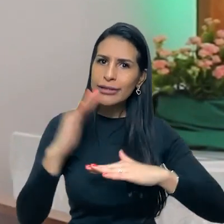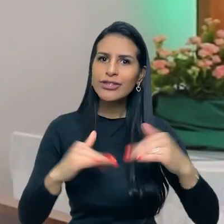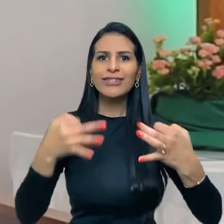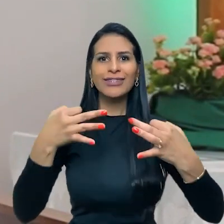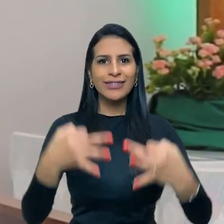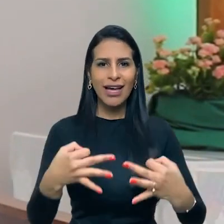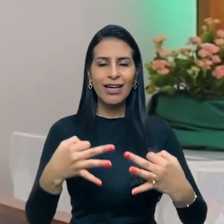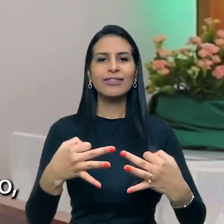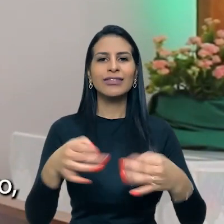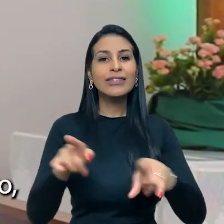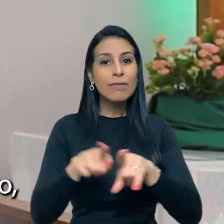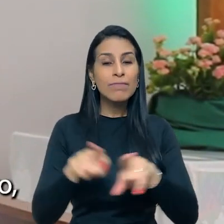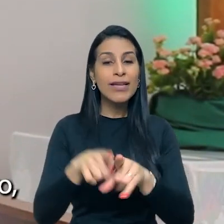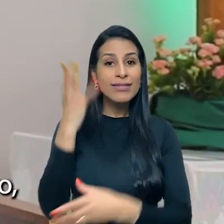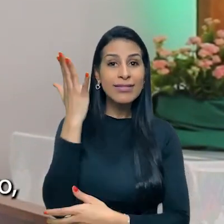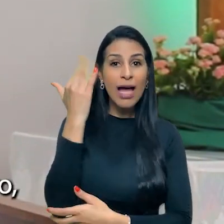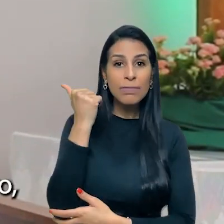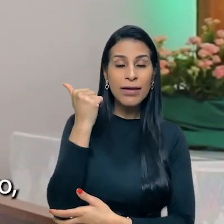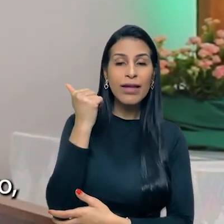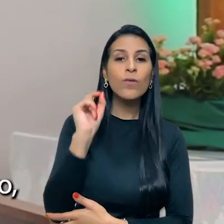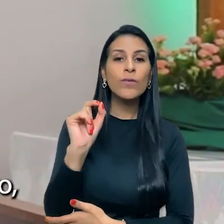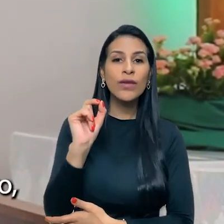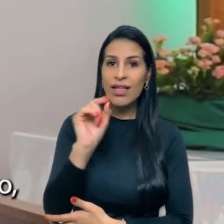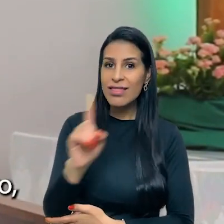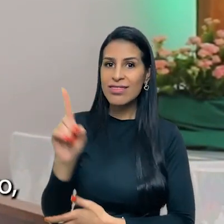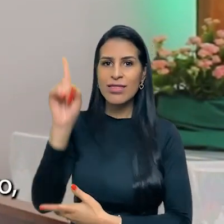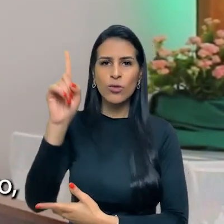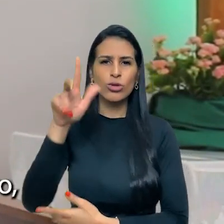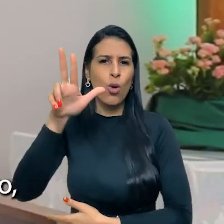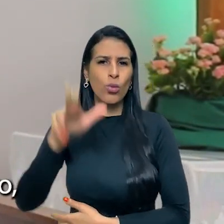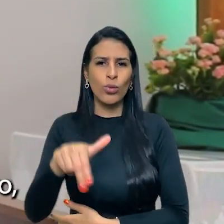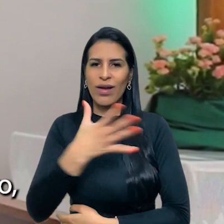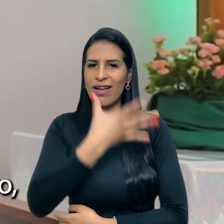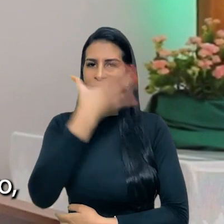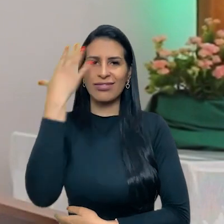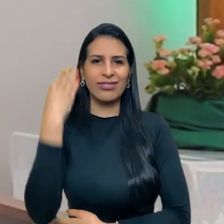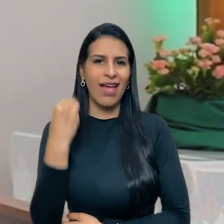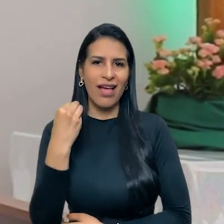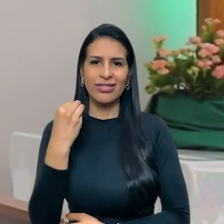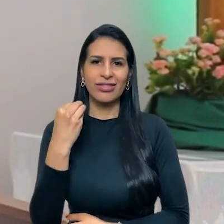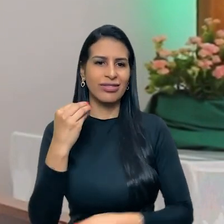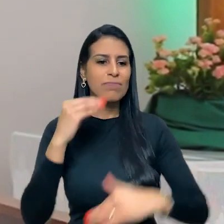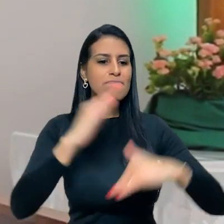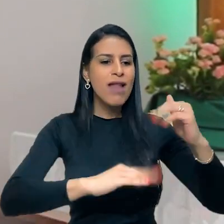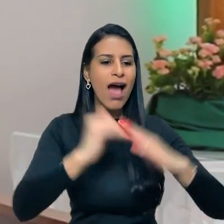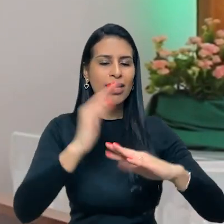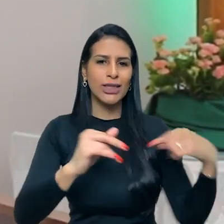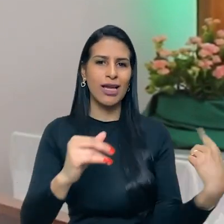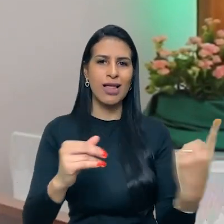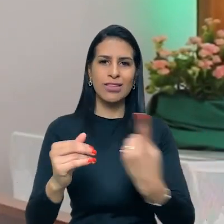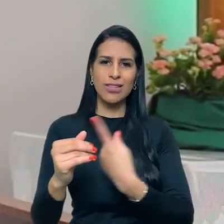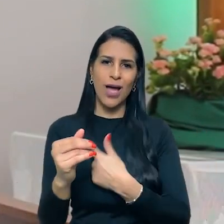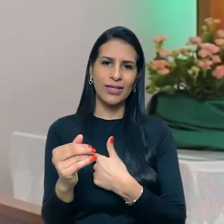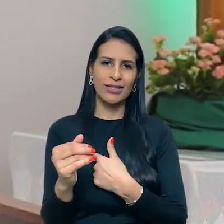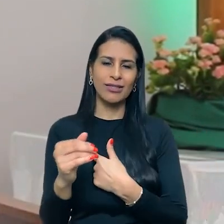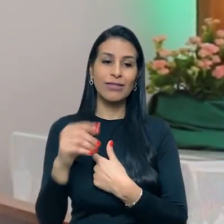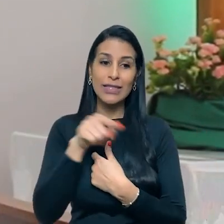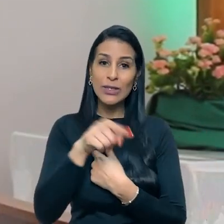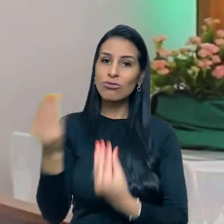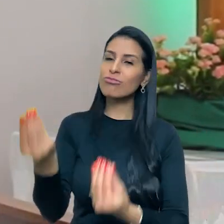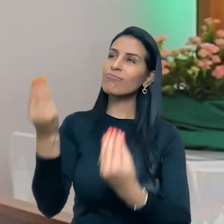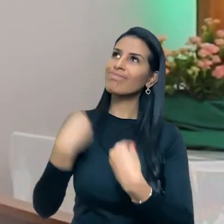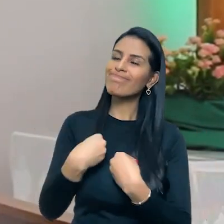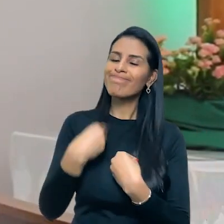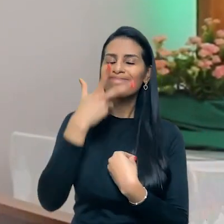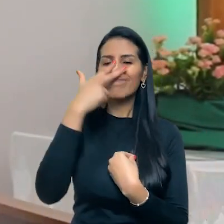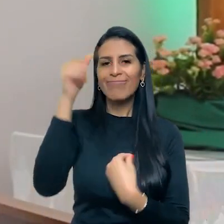correto. Mas saber que Deus não se esquece das ações do seu povo também nos tranquiliza. Deus